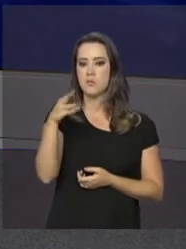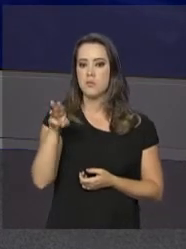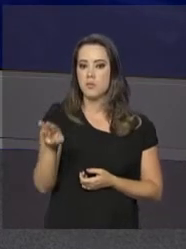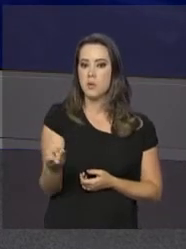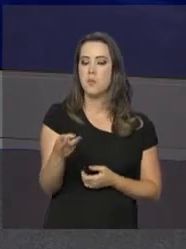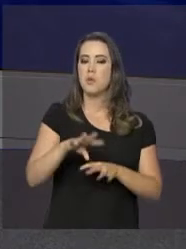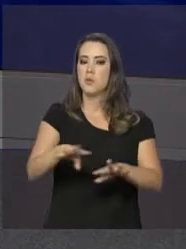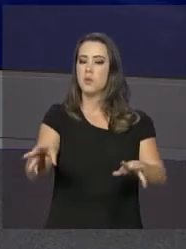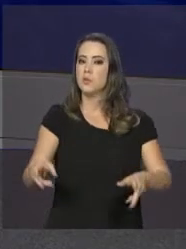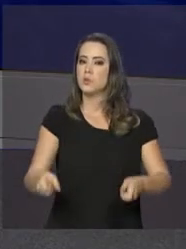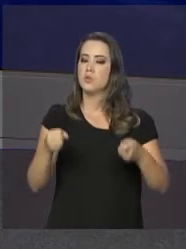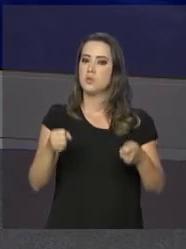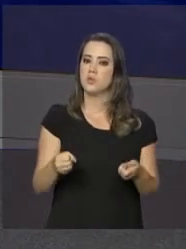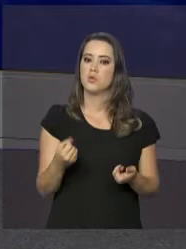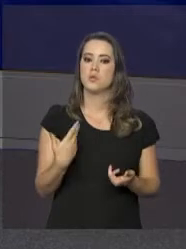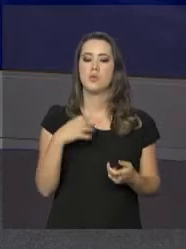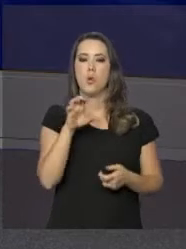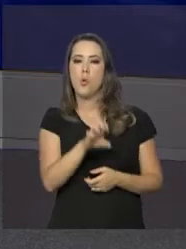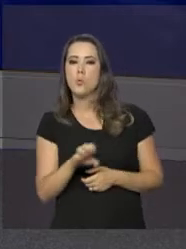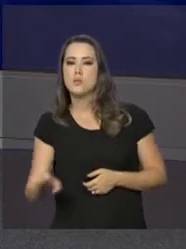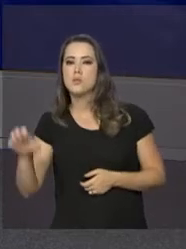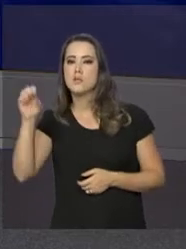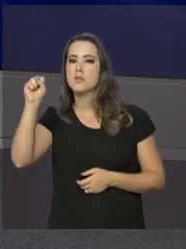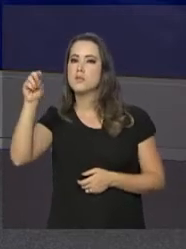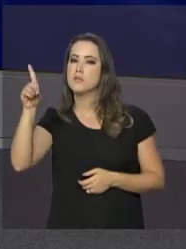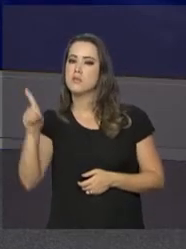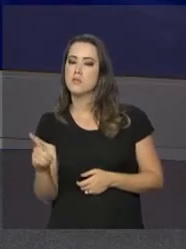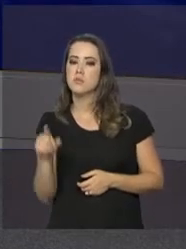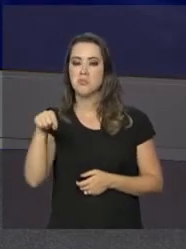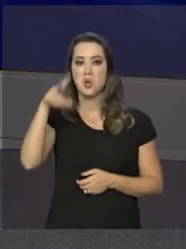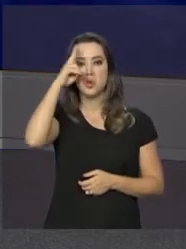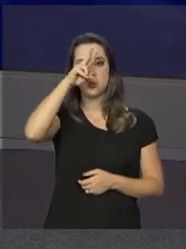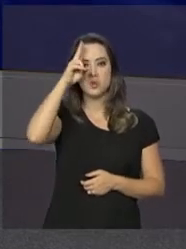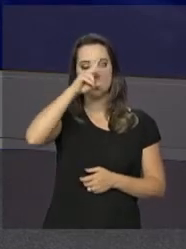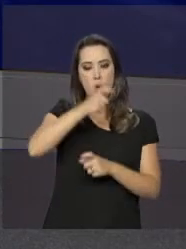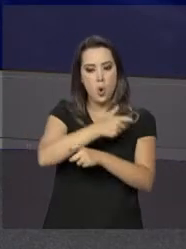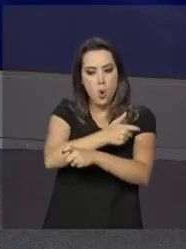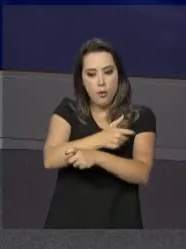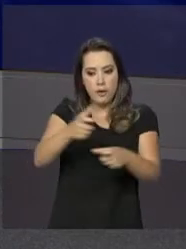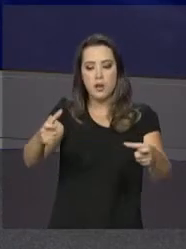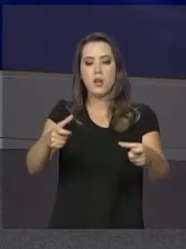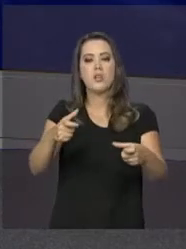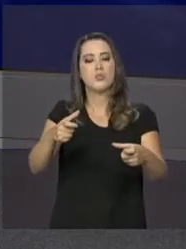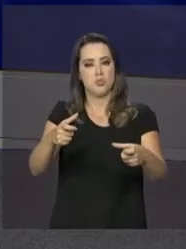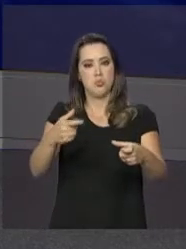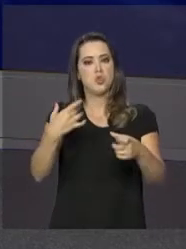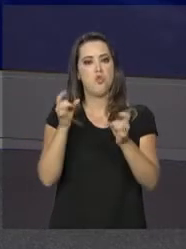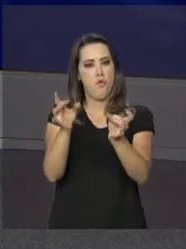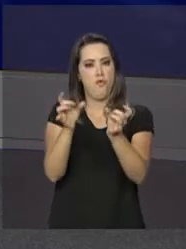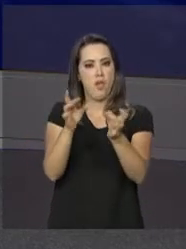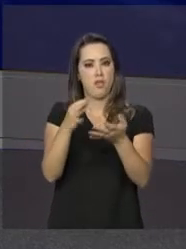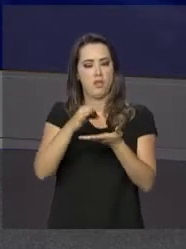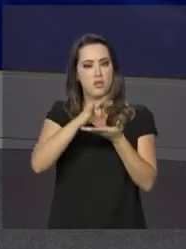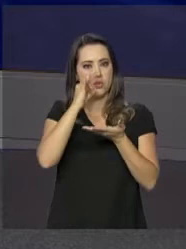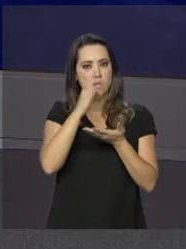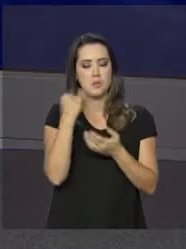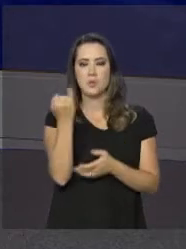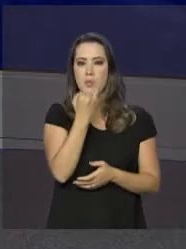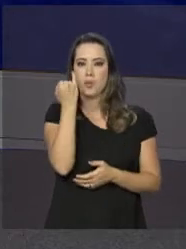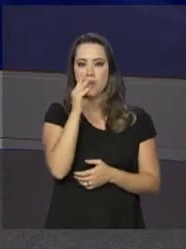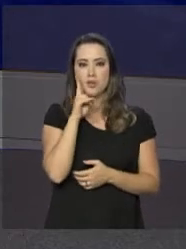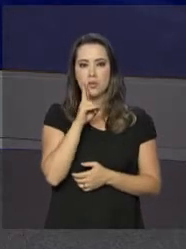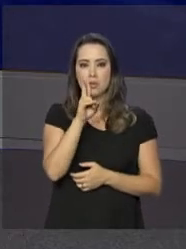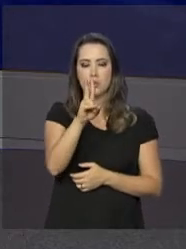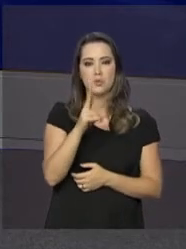milhões de sacas os estados do sudeste são historicamente grandes produtores desse grão mas em destaque e veja só